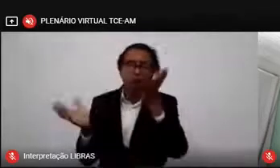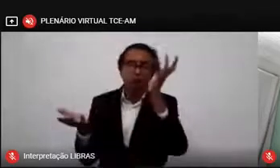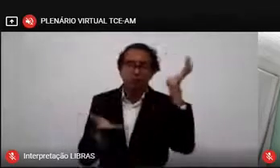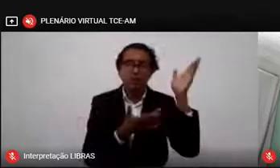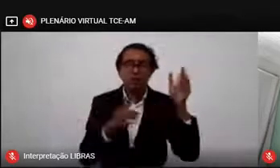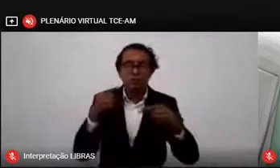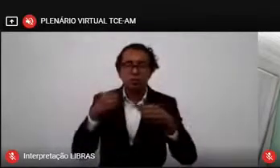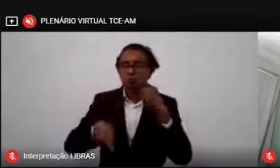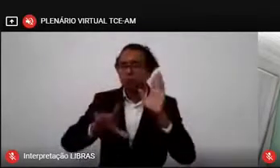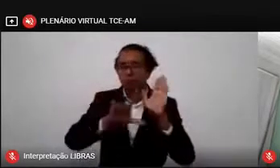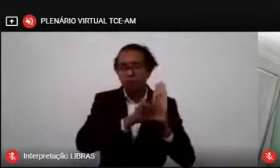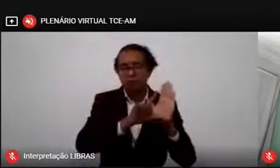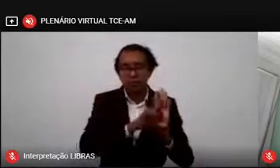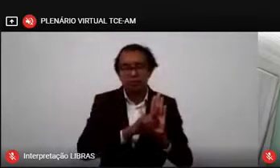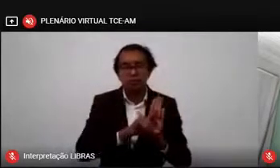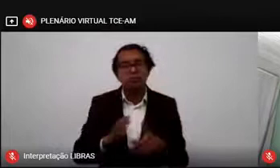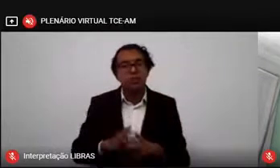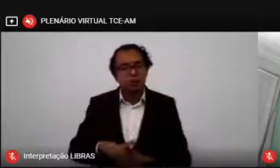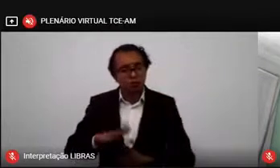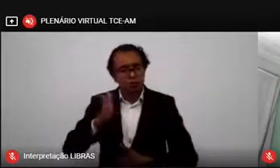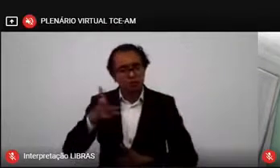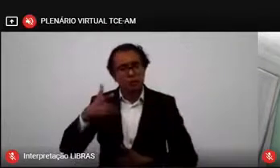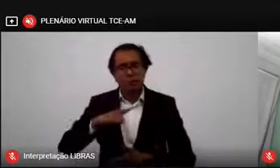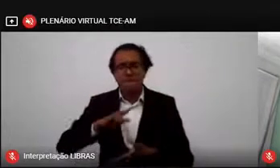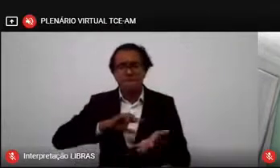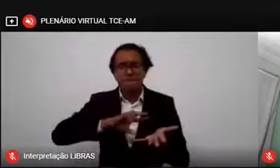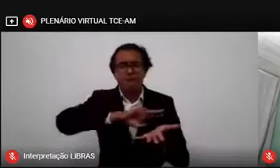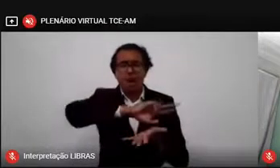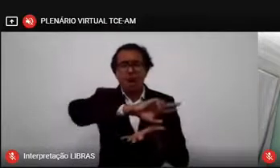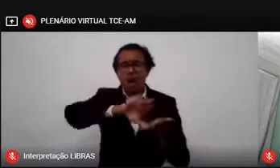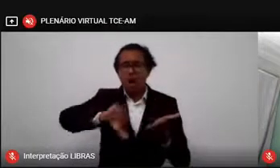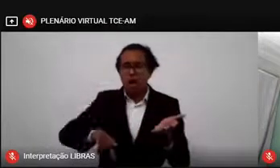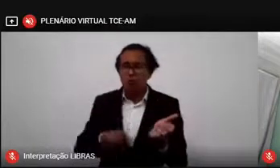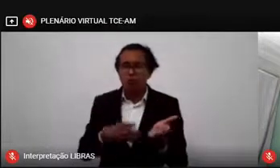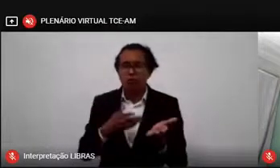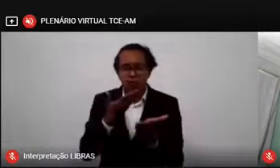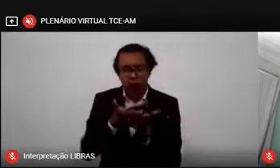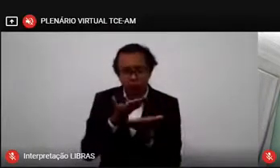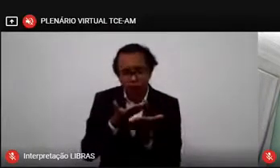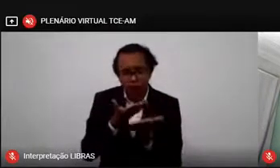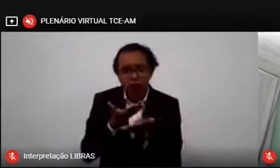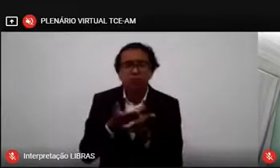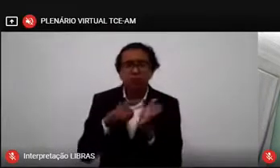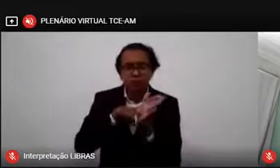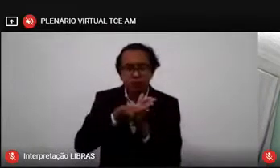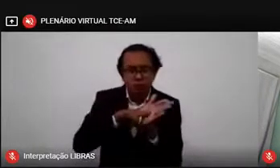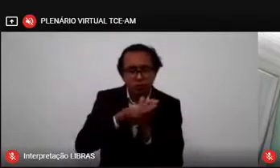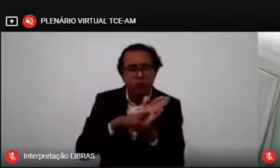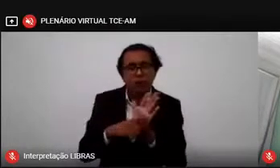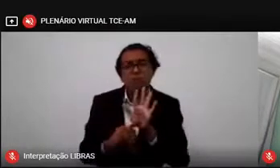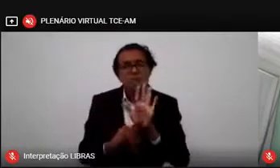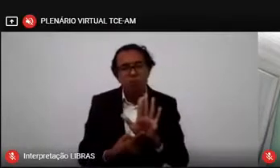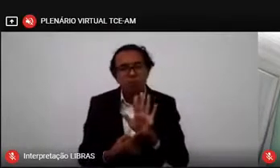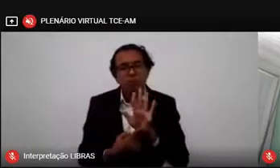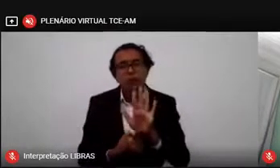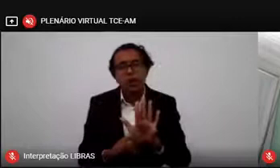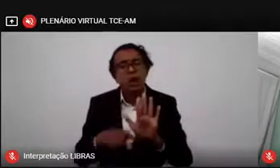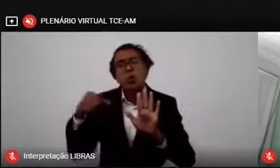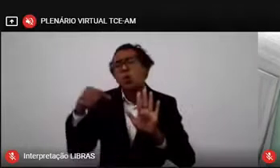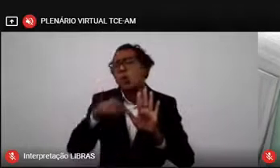inúmeros estudos, um publicado na revista Science ontem, todos esses estudos mostraram que acima